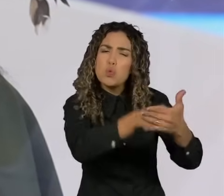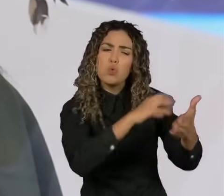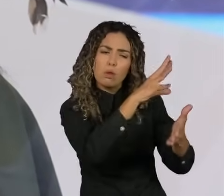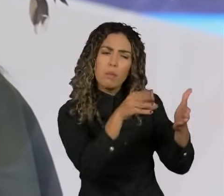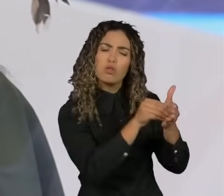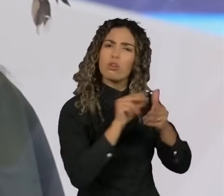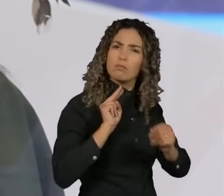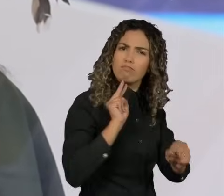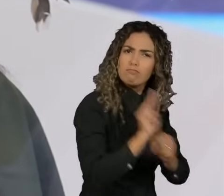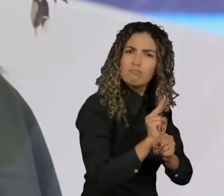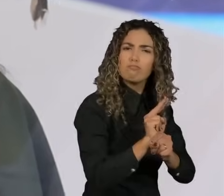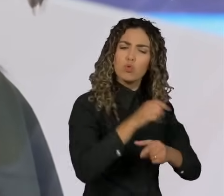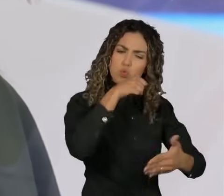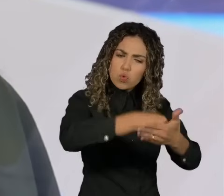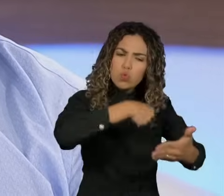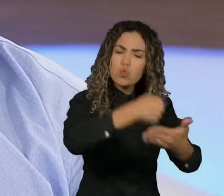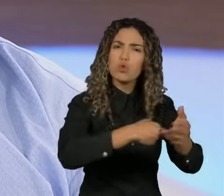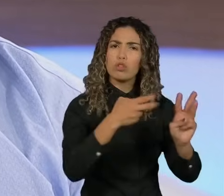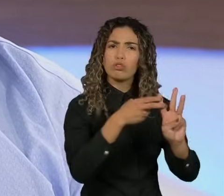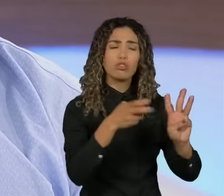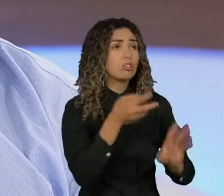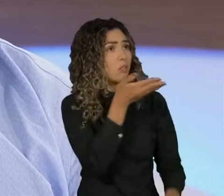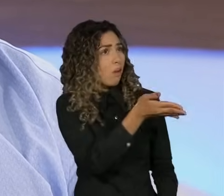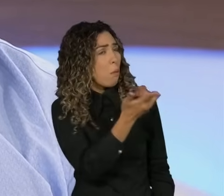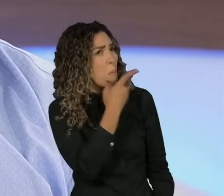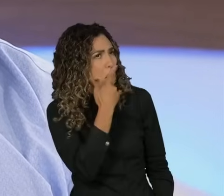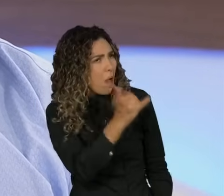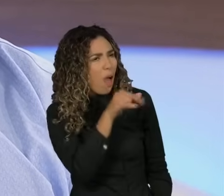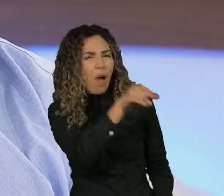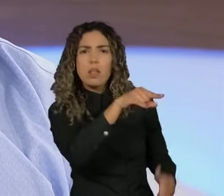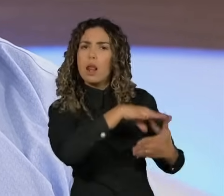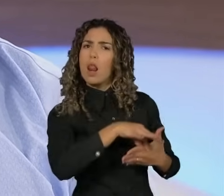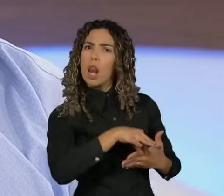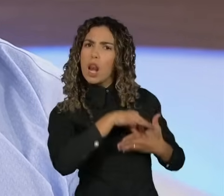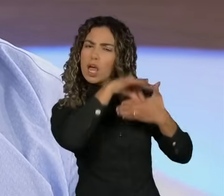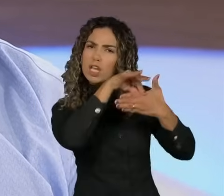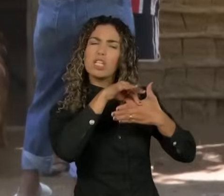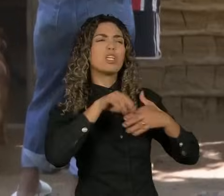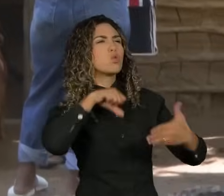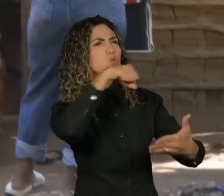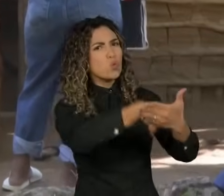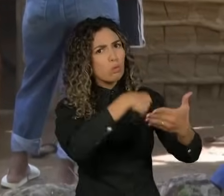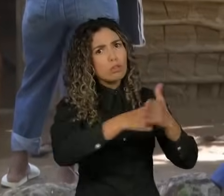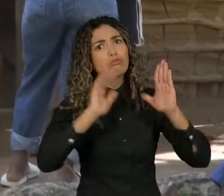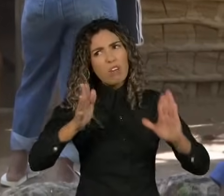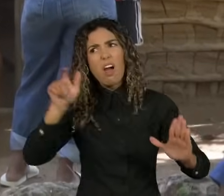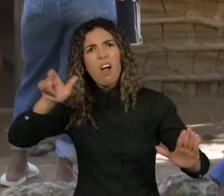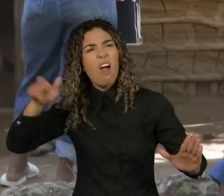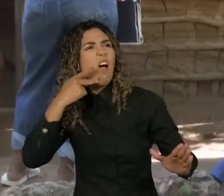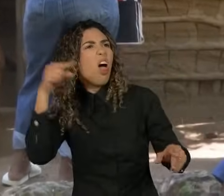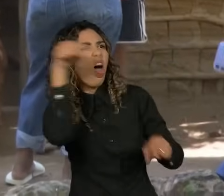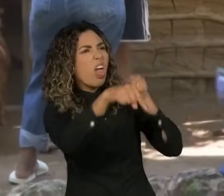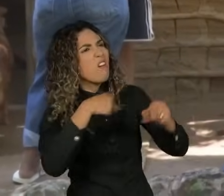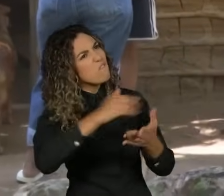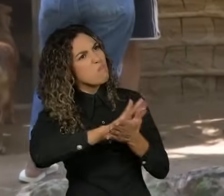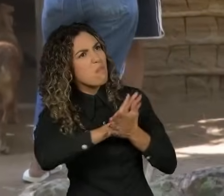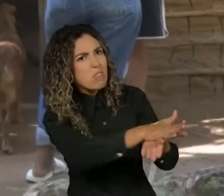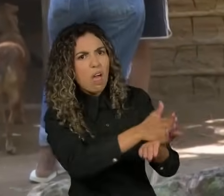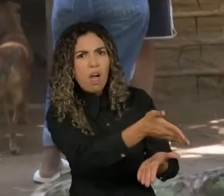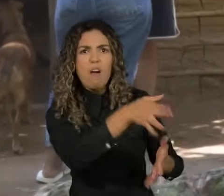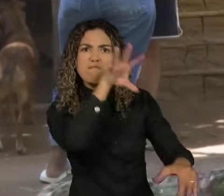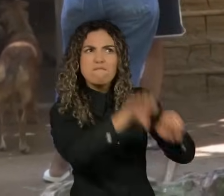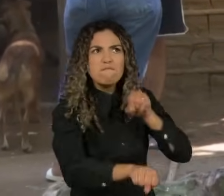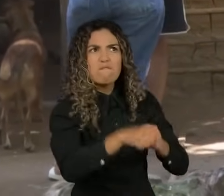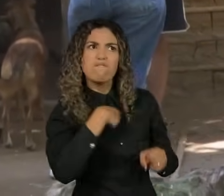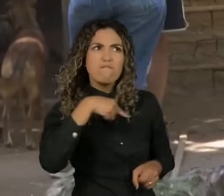é um grande líder, é um grande guerreiro que, como a gente conversou, já foi ameaçado de morte. A minha mãe também é outra grande ativista que